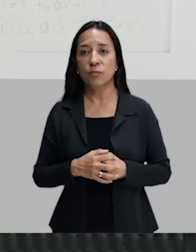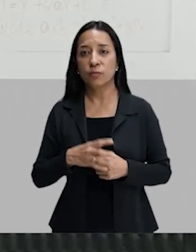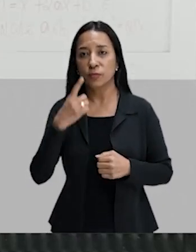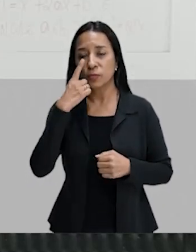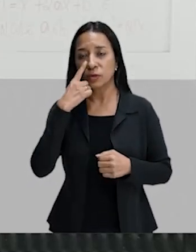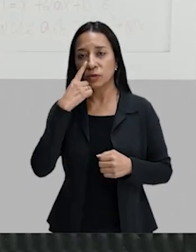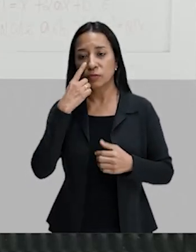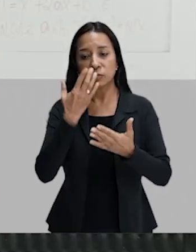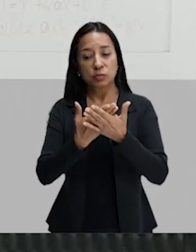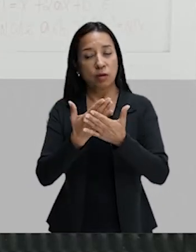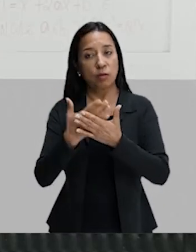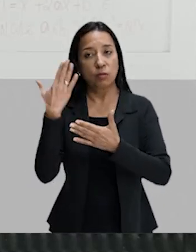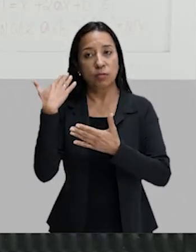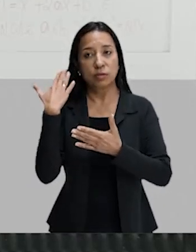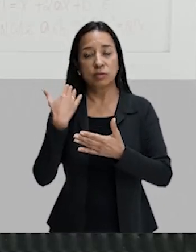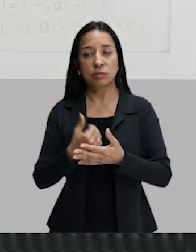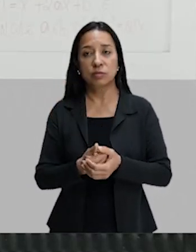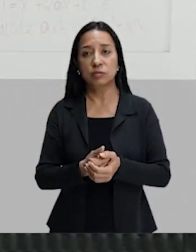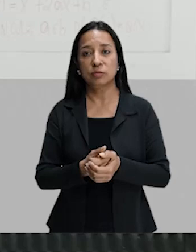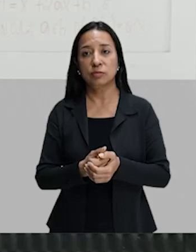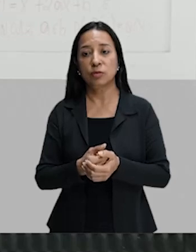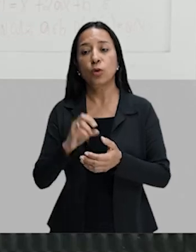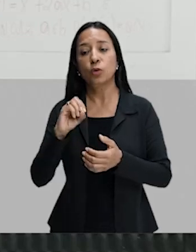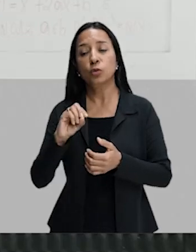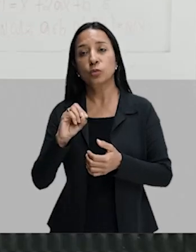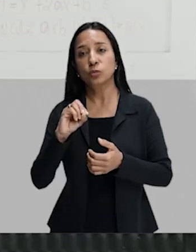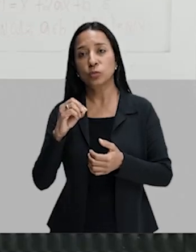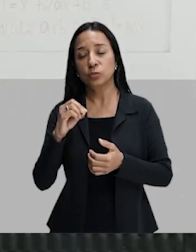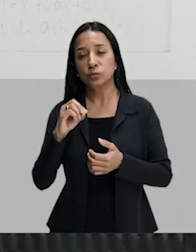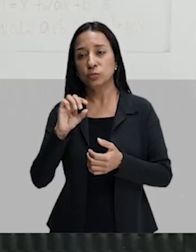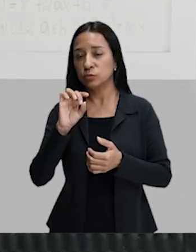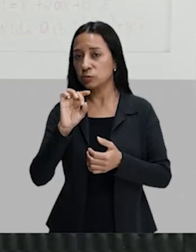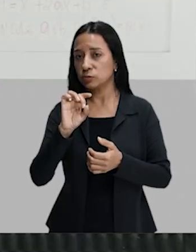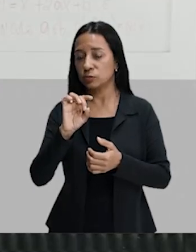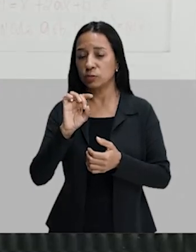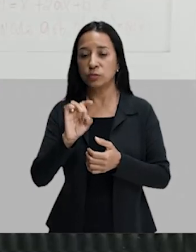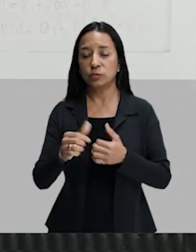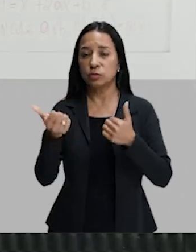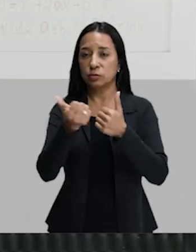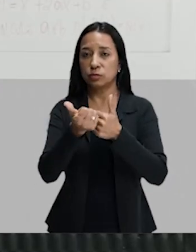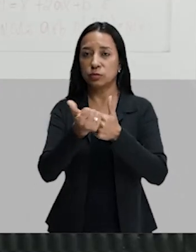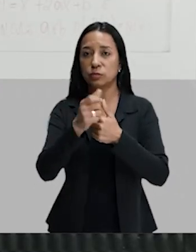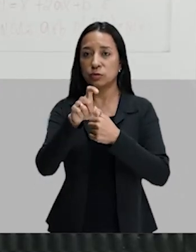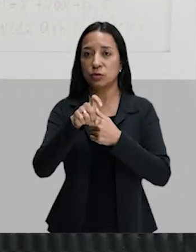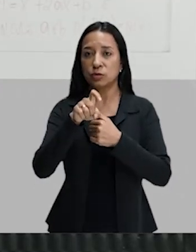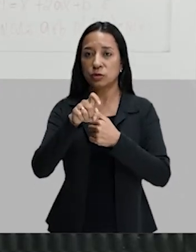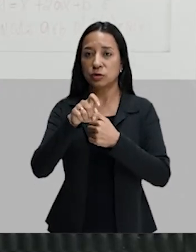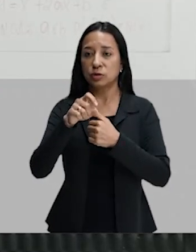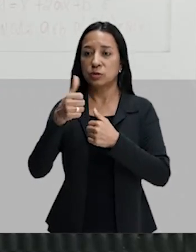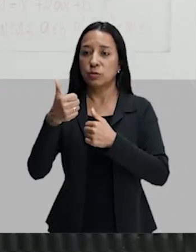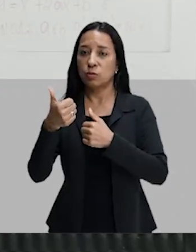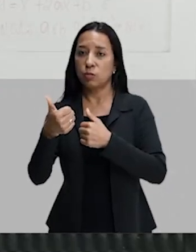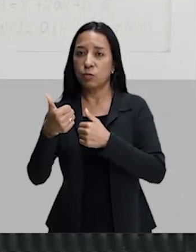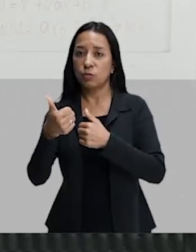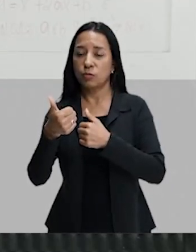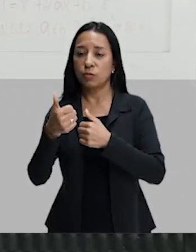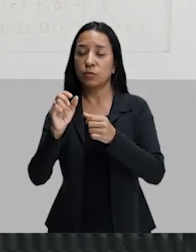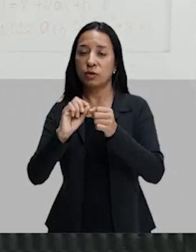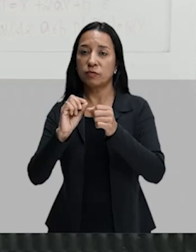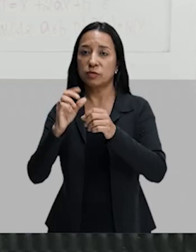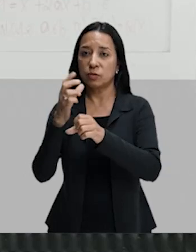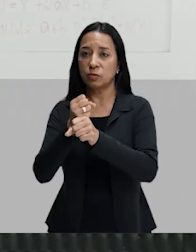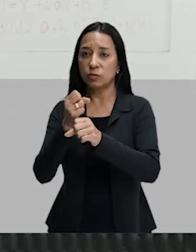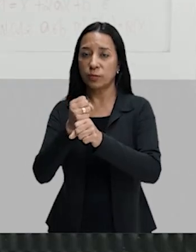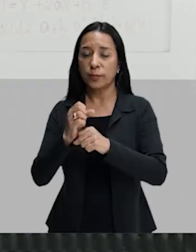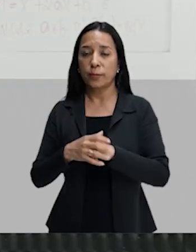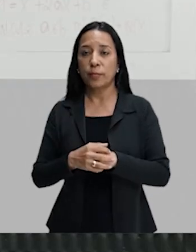em aula passada. Basta você substituir o x, no caso pelo 1, e realizar as operações. Então, nós vamos